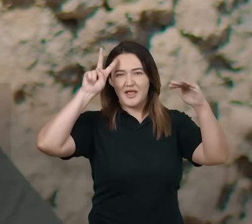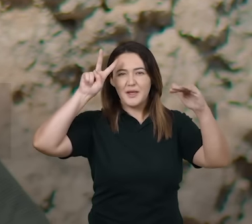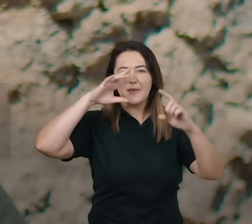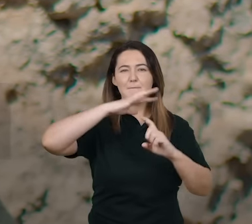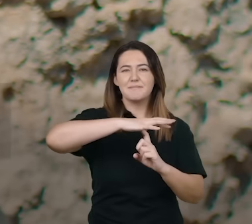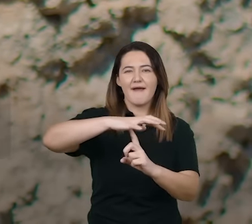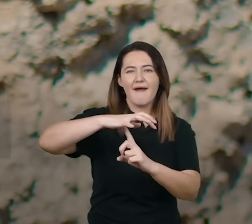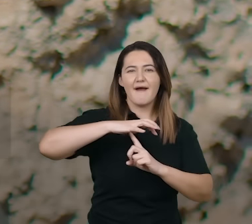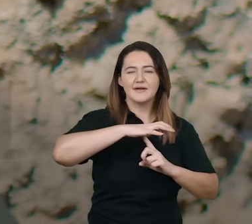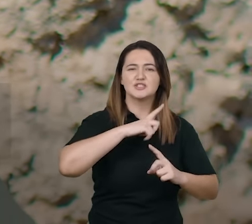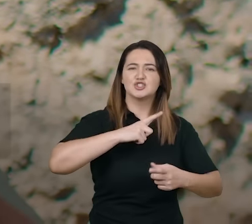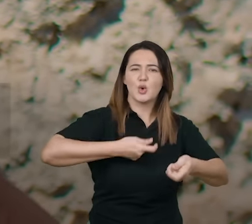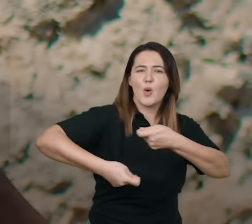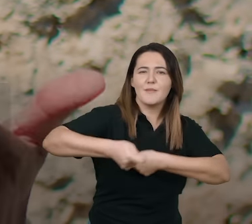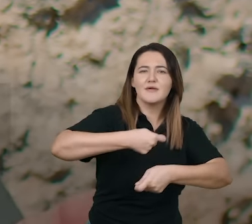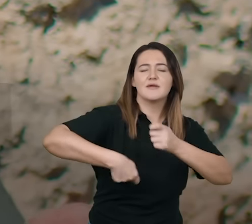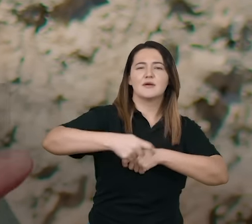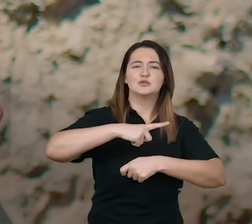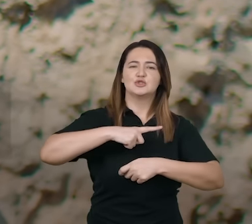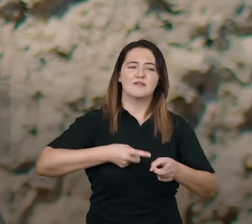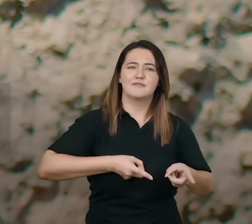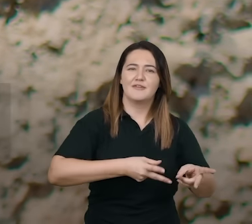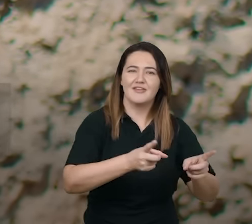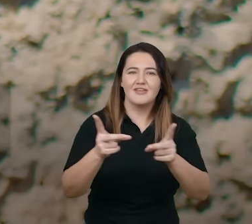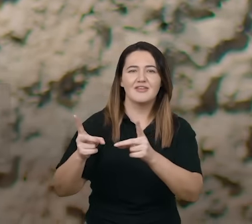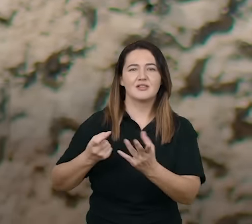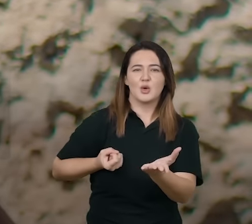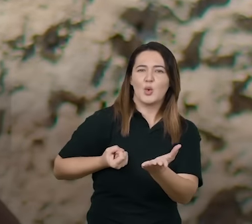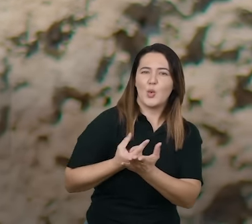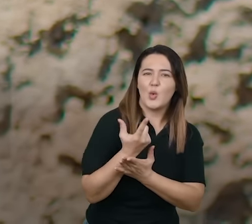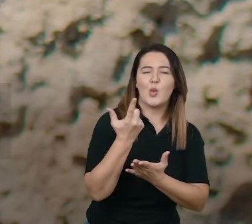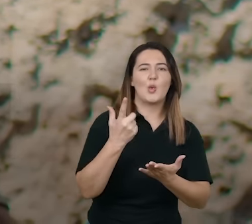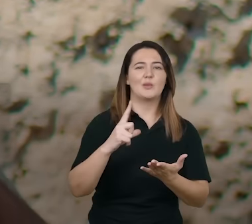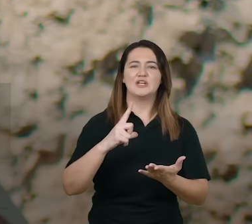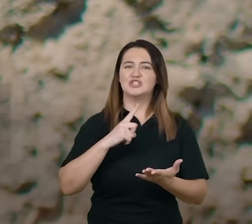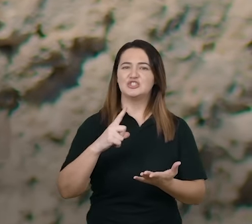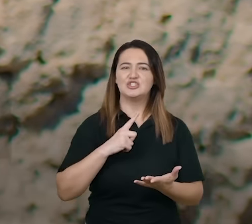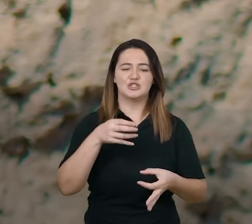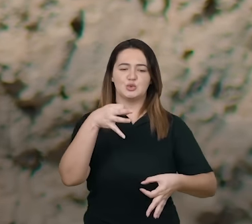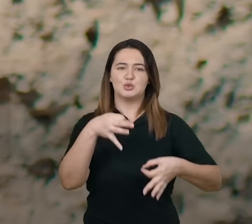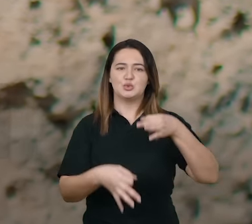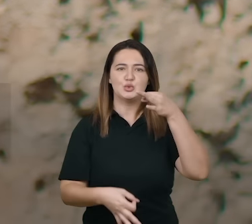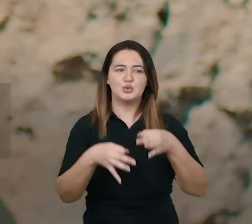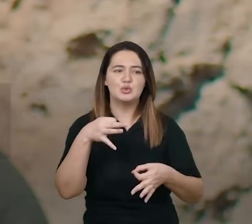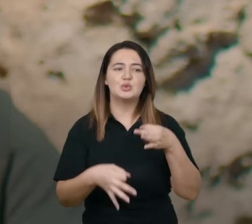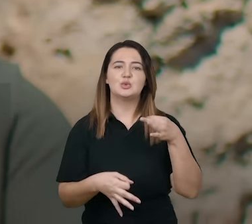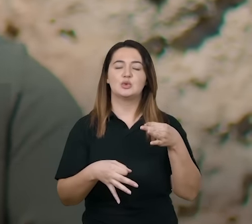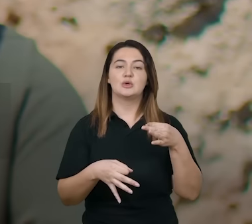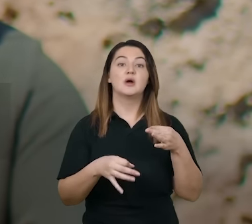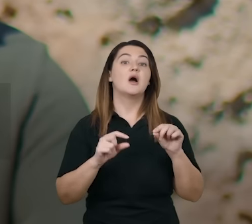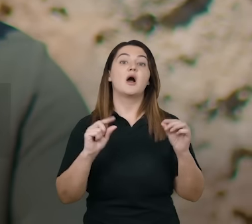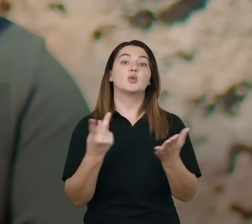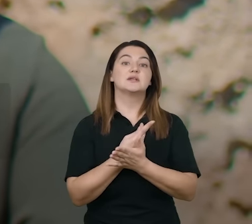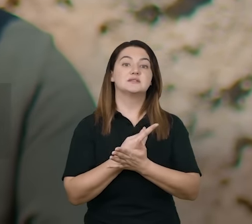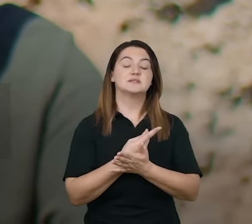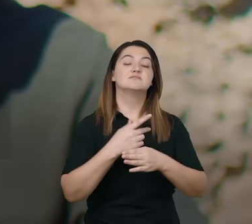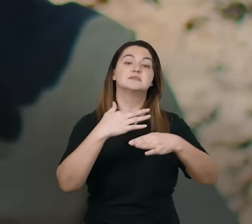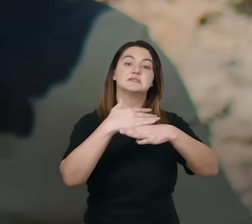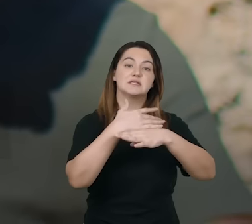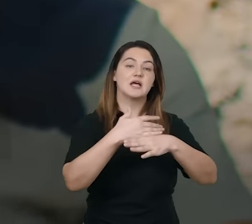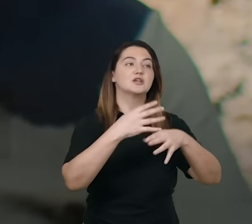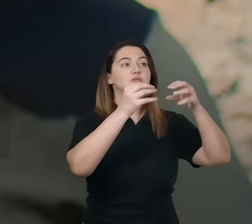para comércio, para negócios, para instauração de casos jurídicos. E aí a cidade ia crescendo,